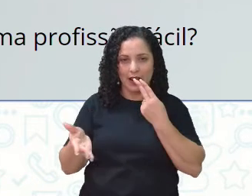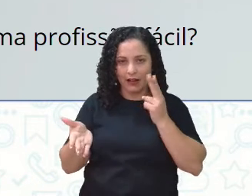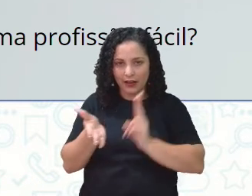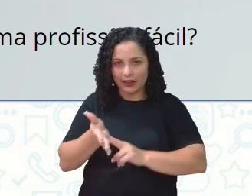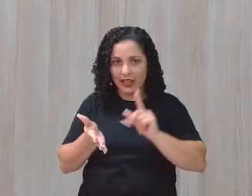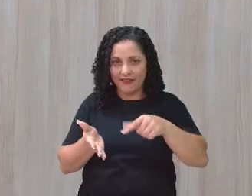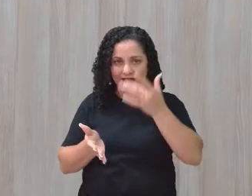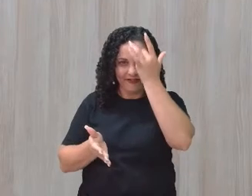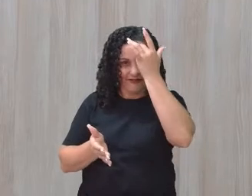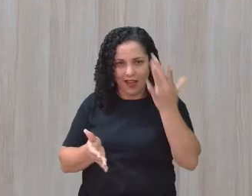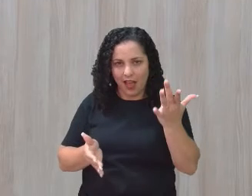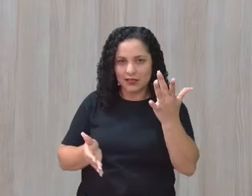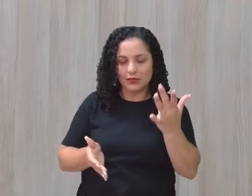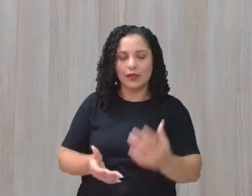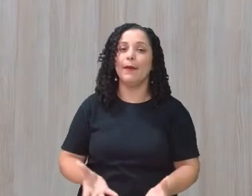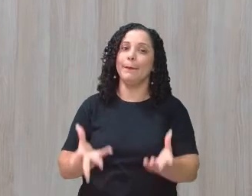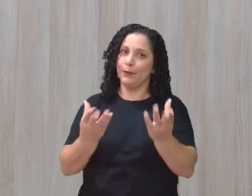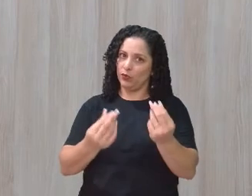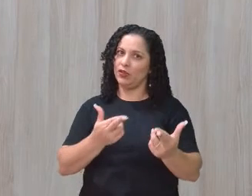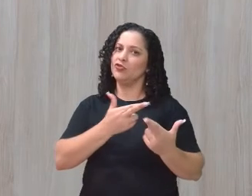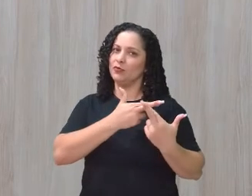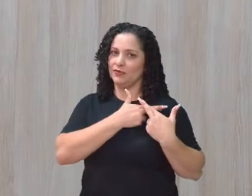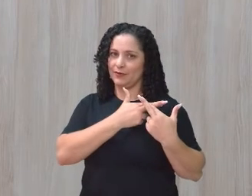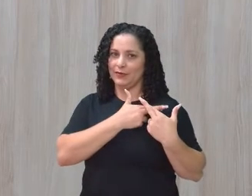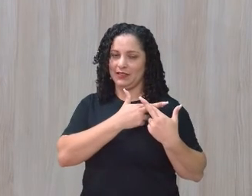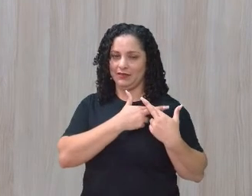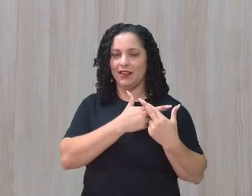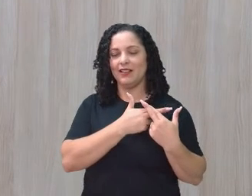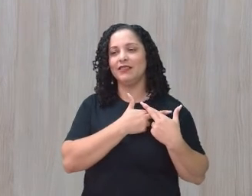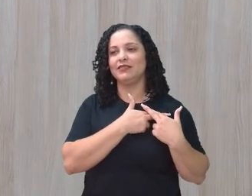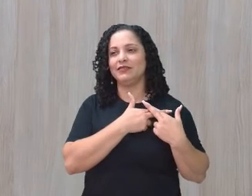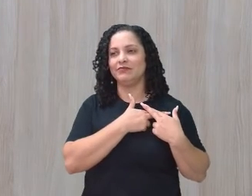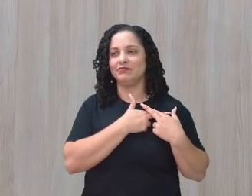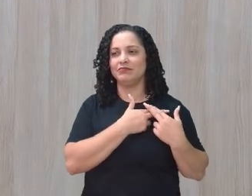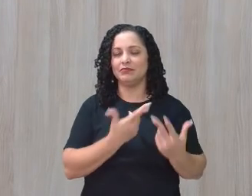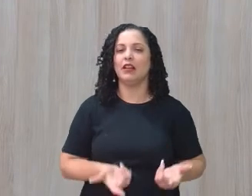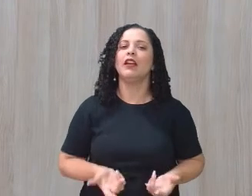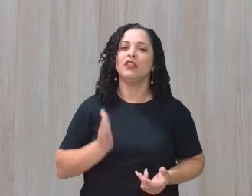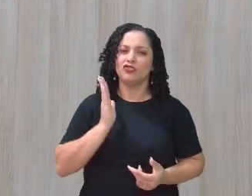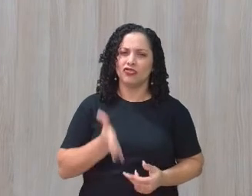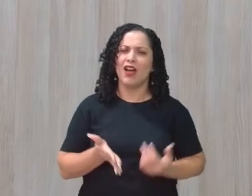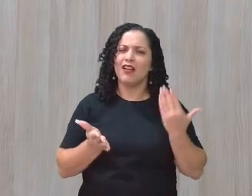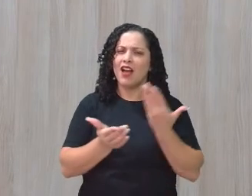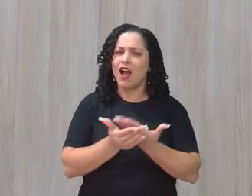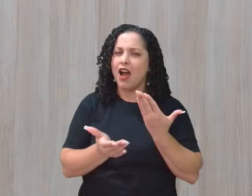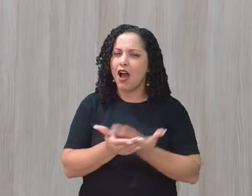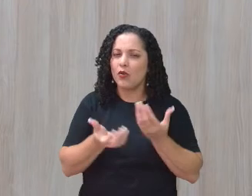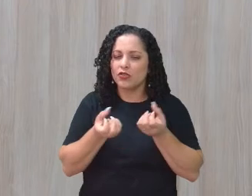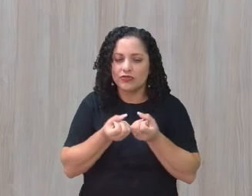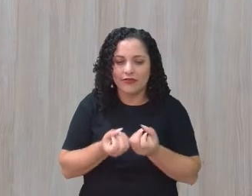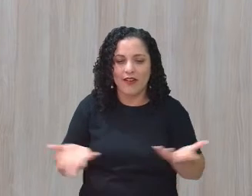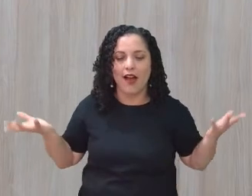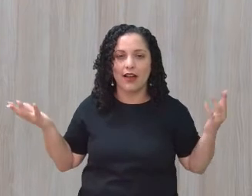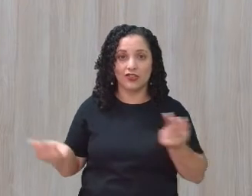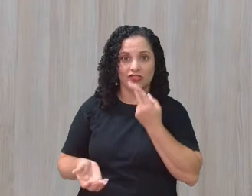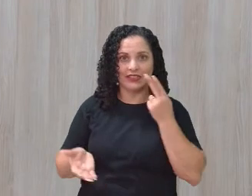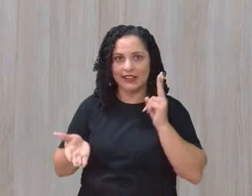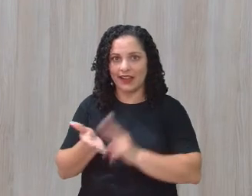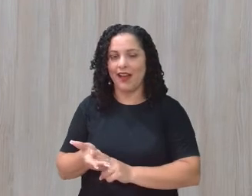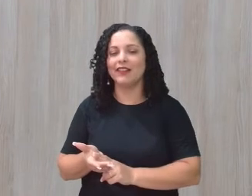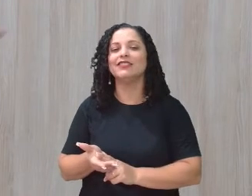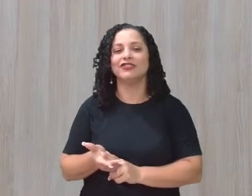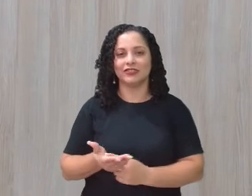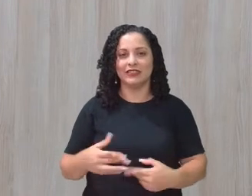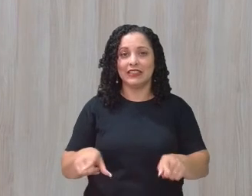que não, hein? É muita responsabilidade. A gente já, não sei se foi com vocês, a gente já viu várias aulas sobre carta aqui. Também a gente já